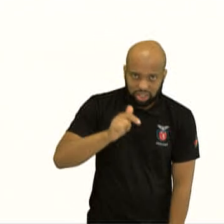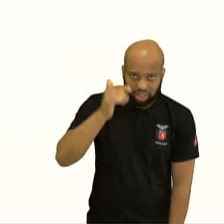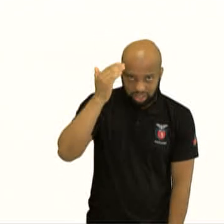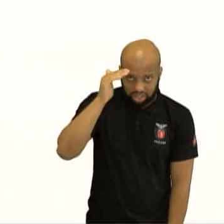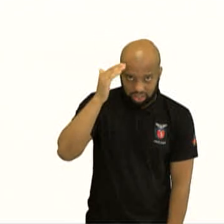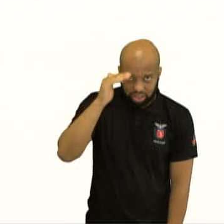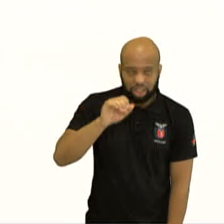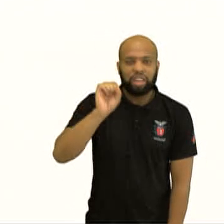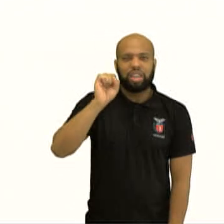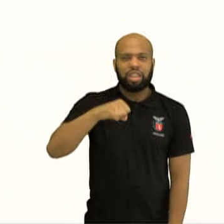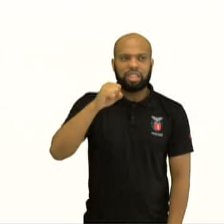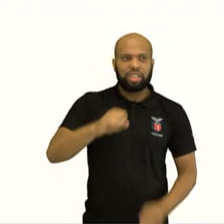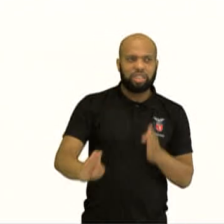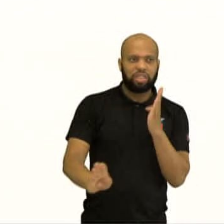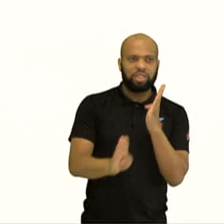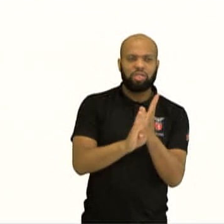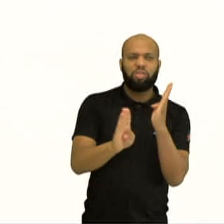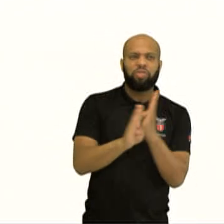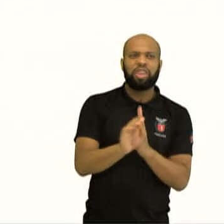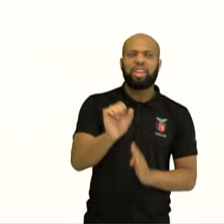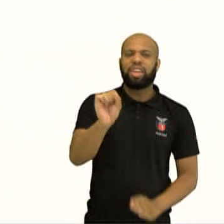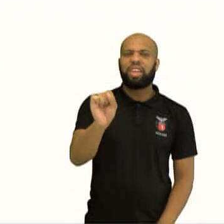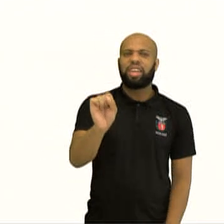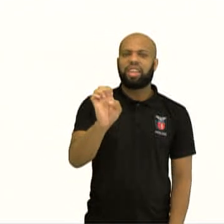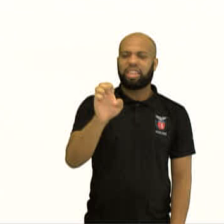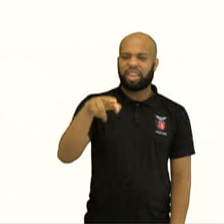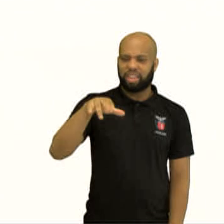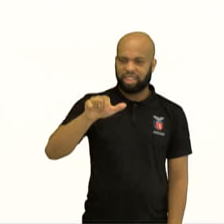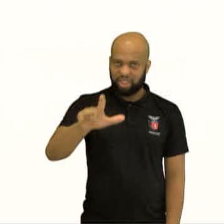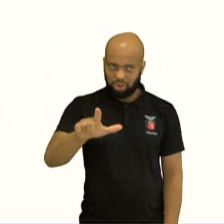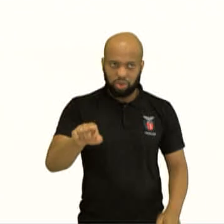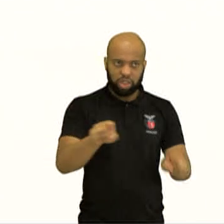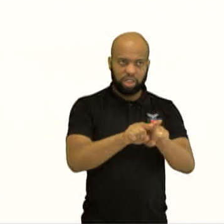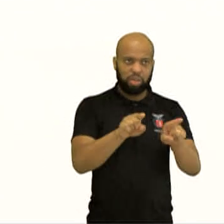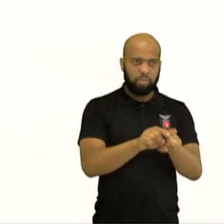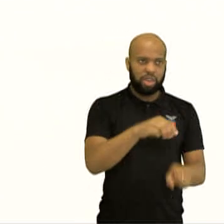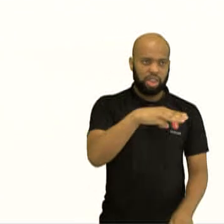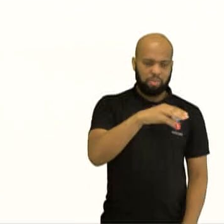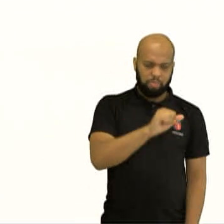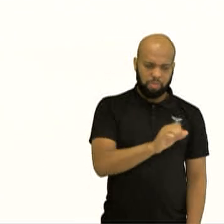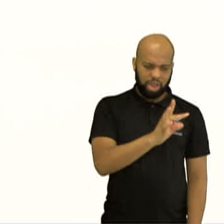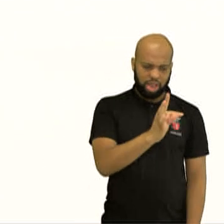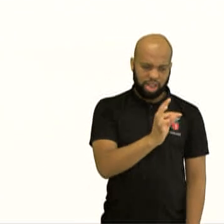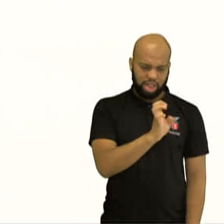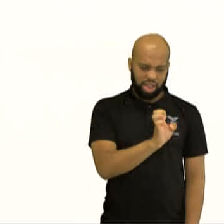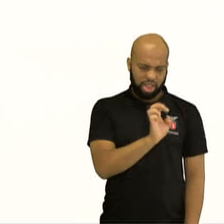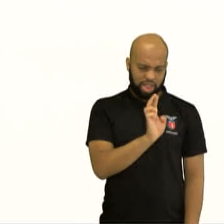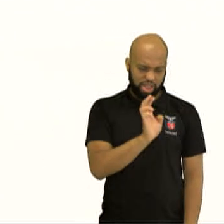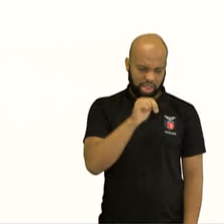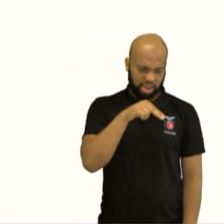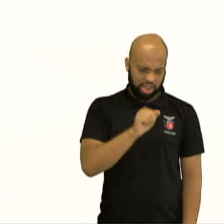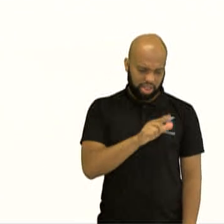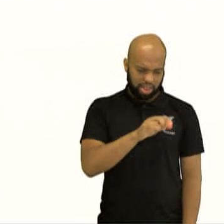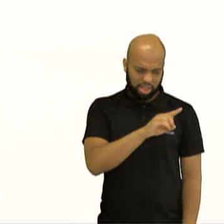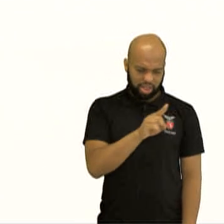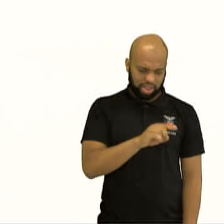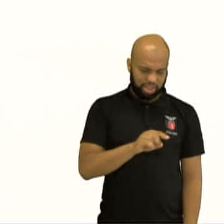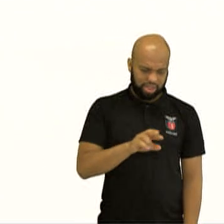sim, descobrir pelo significado, pelo contexto aqui, a